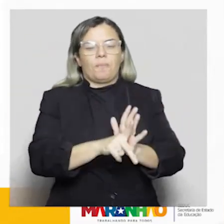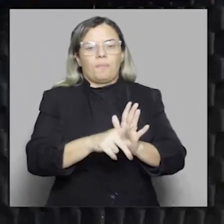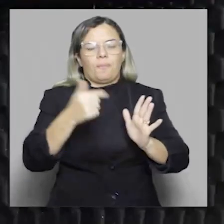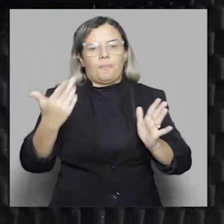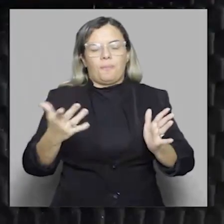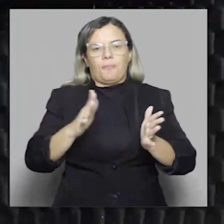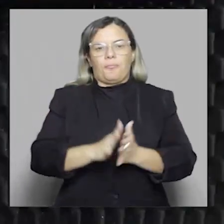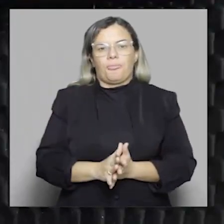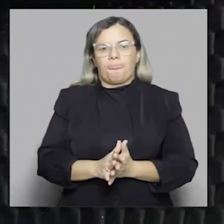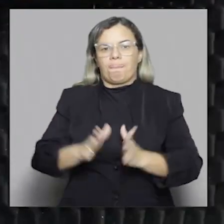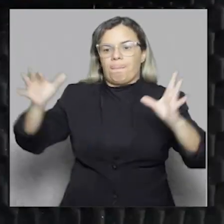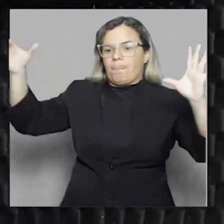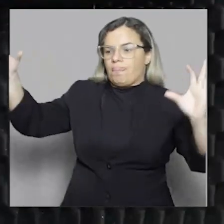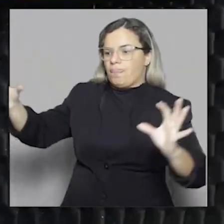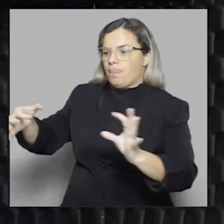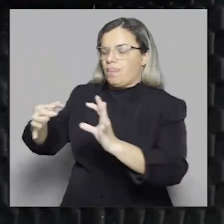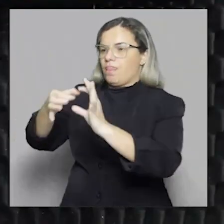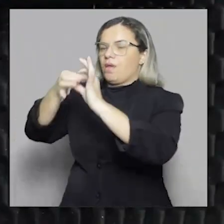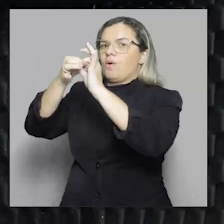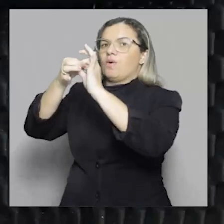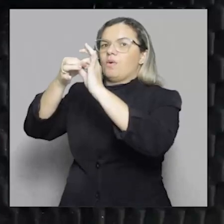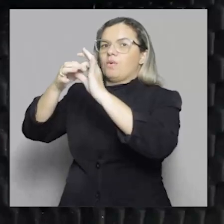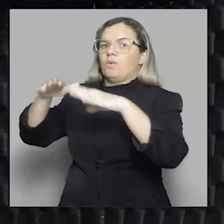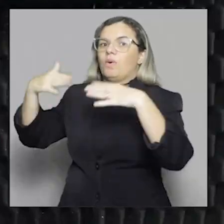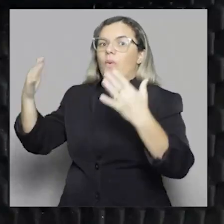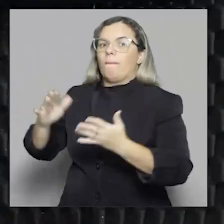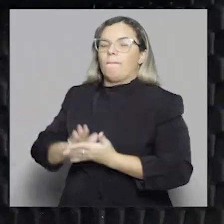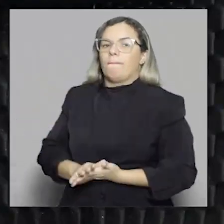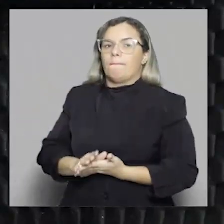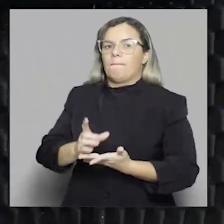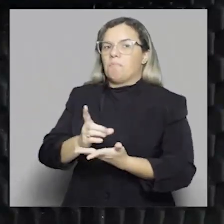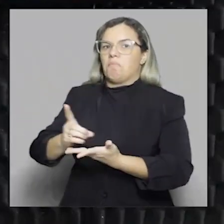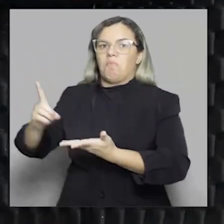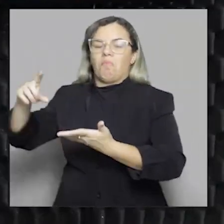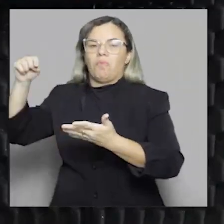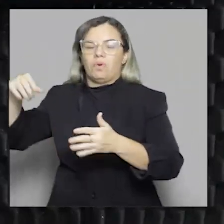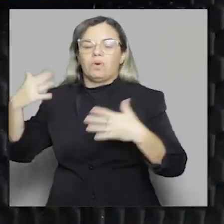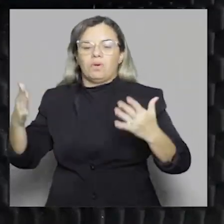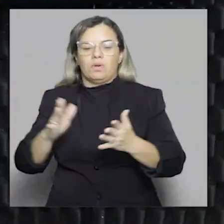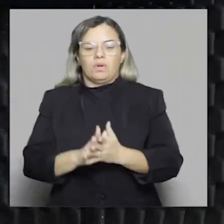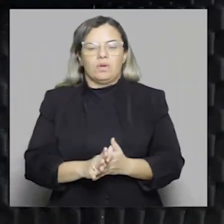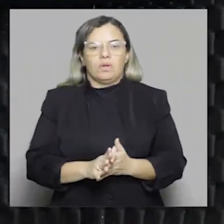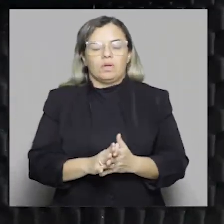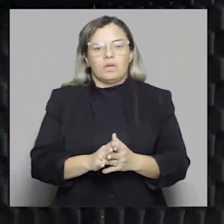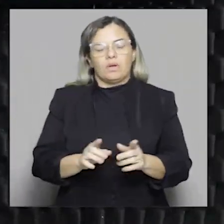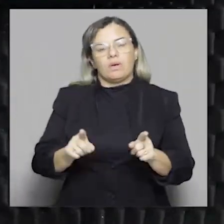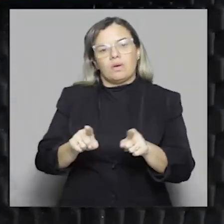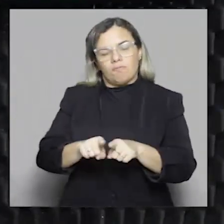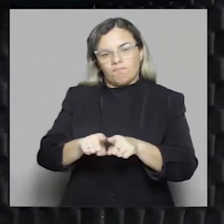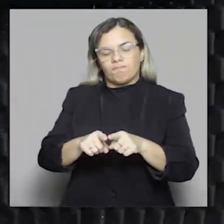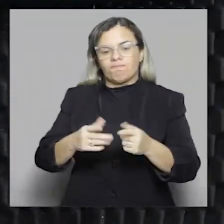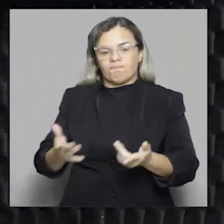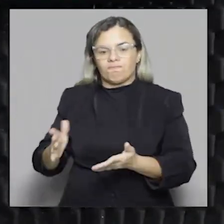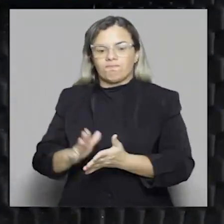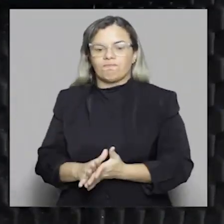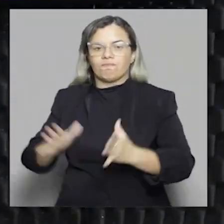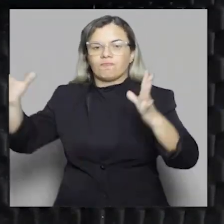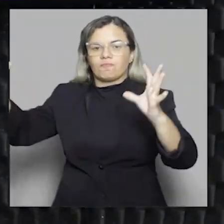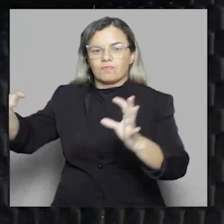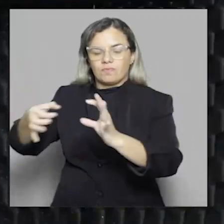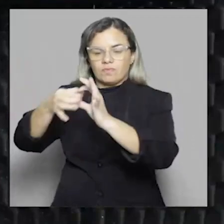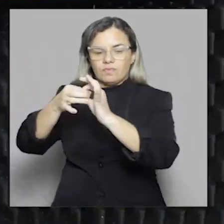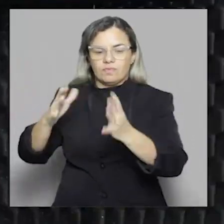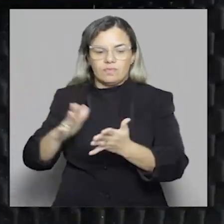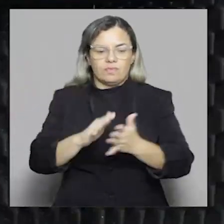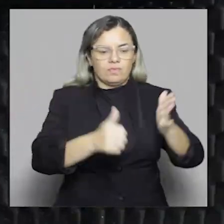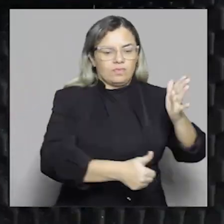uma ligação direta com o divino, com o sobrenatural, mas também com Deus. E aí, tanto a primeira obra, que é o